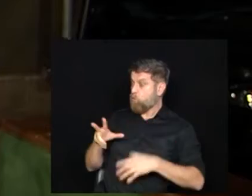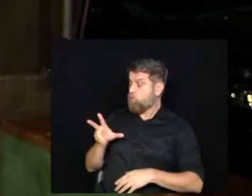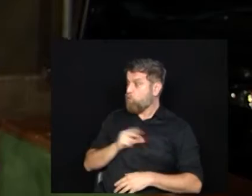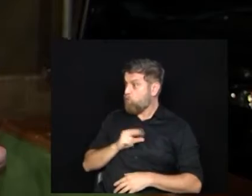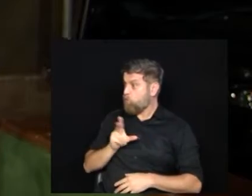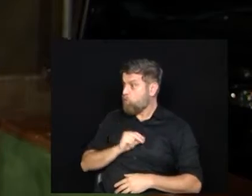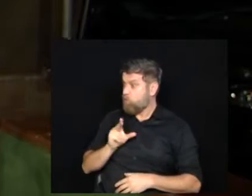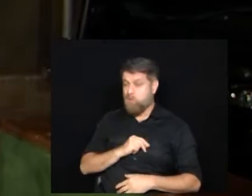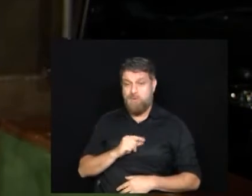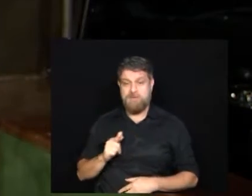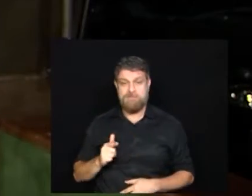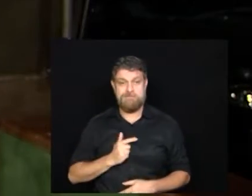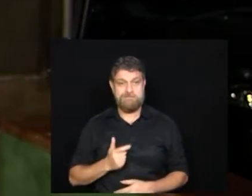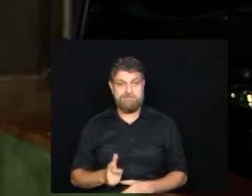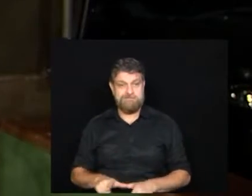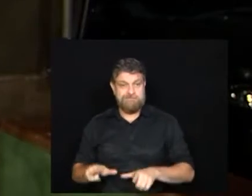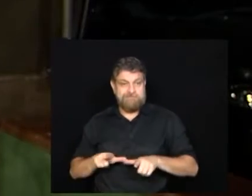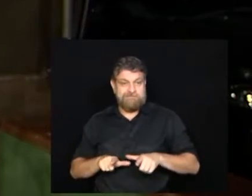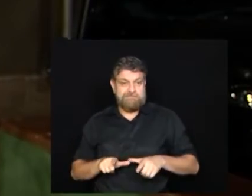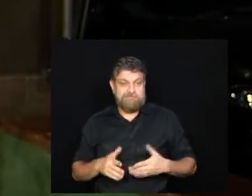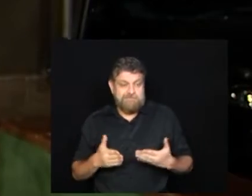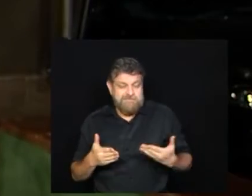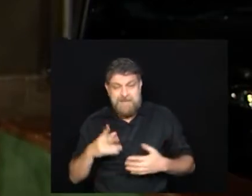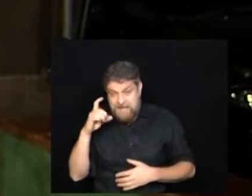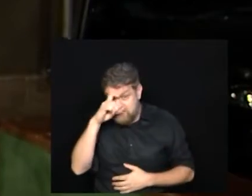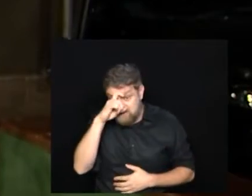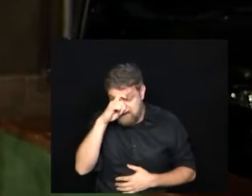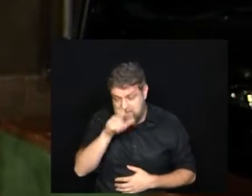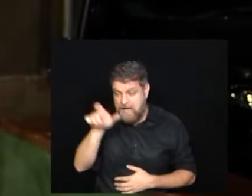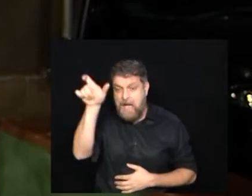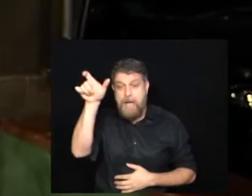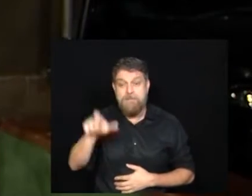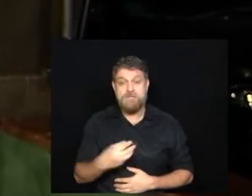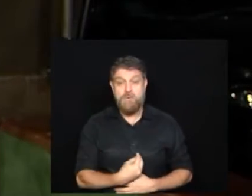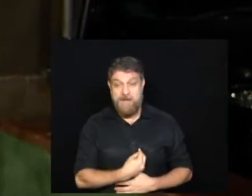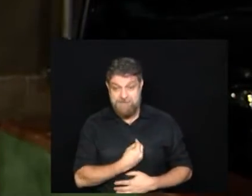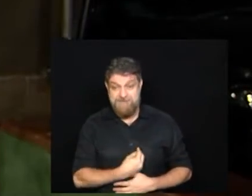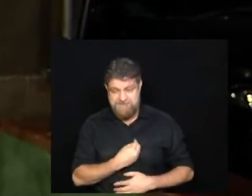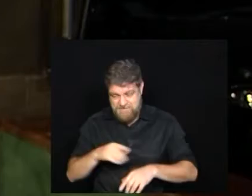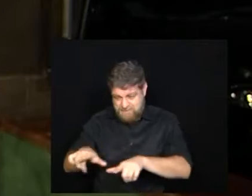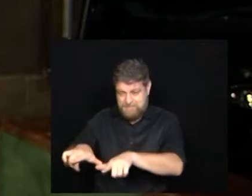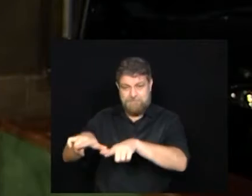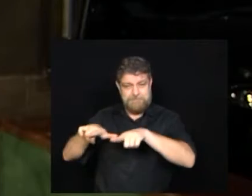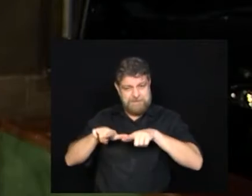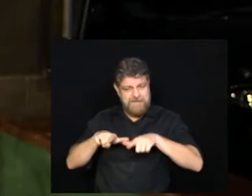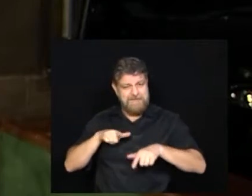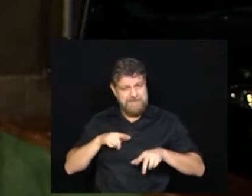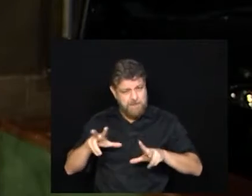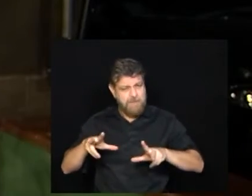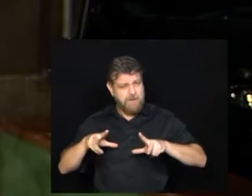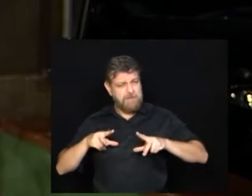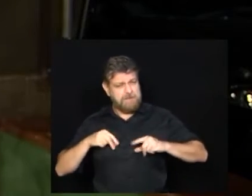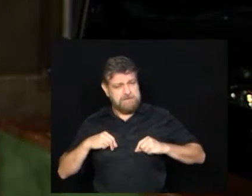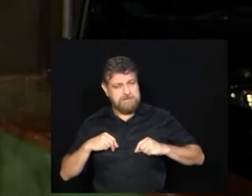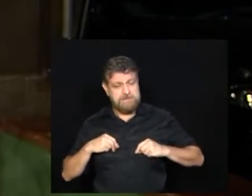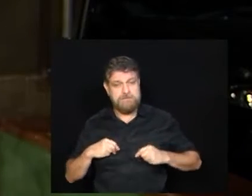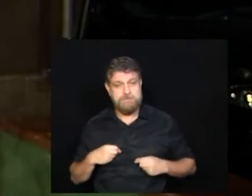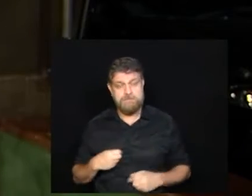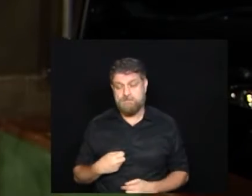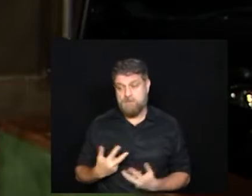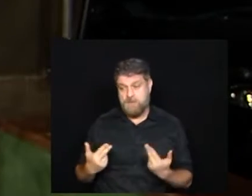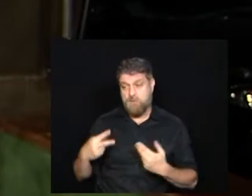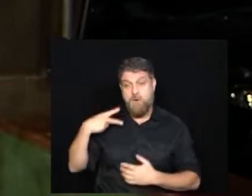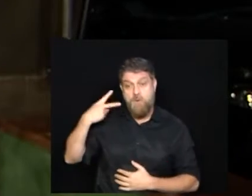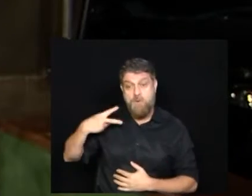essa honraria, que é muito difícil alguém conseguir em Campinas, alguém ter esse merecimento, alguém ter esse reconhecimento ainda, como o vereador